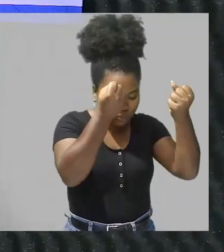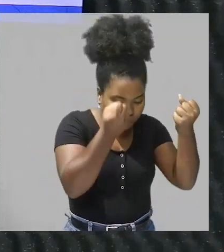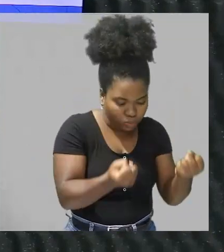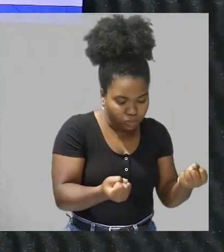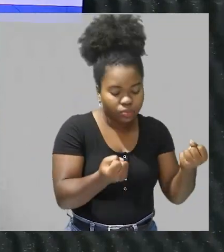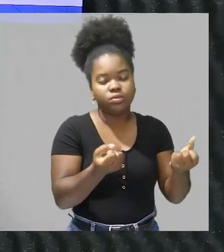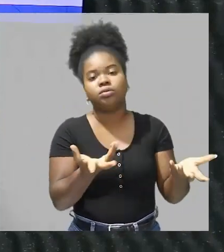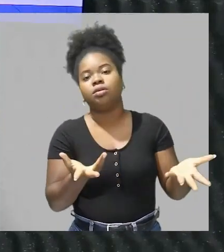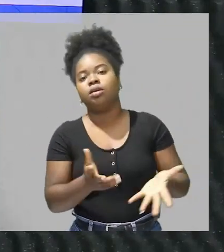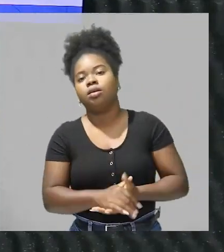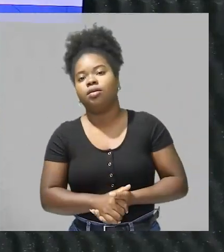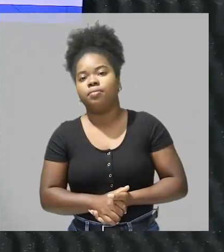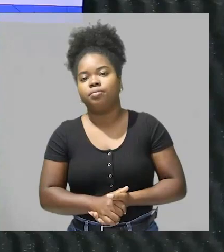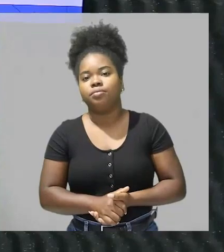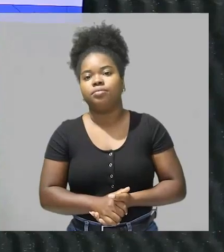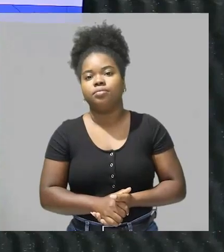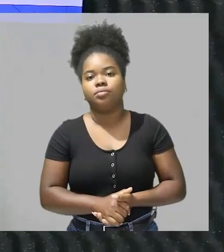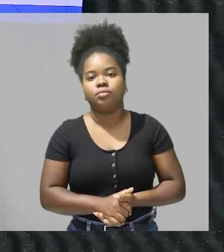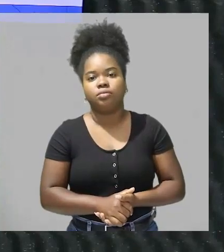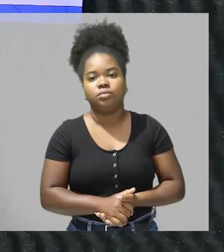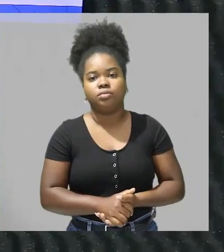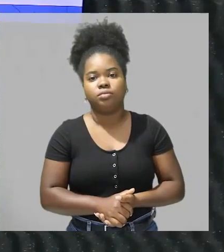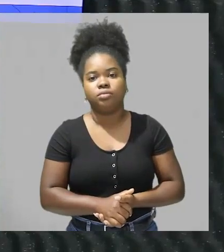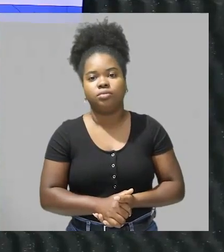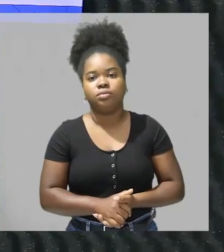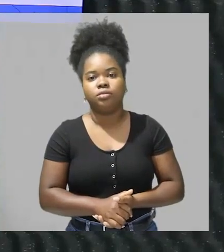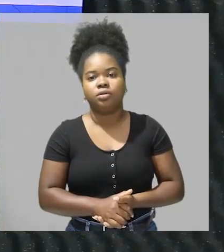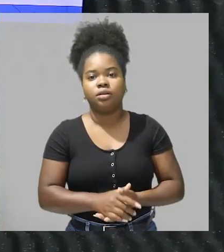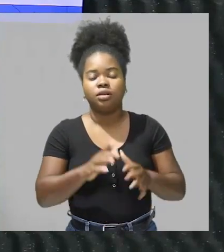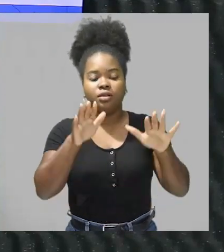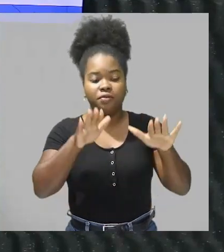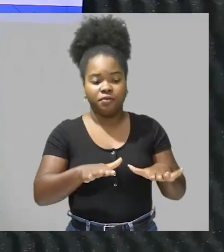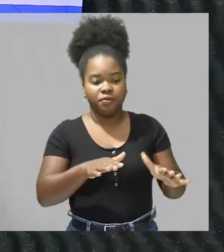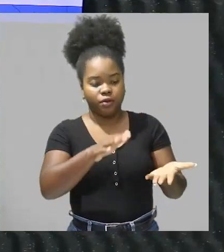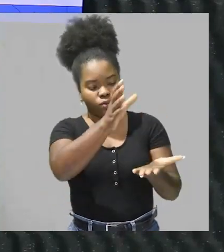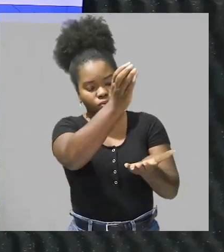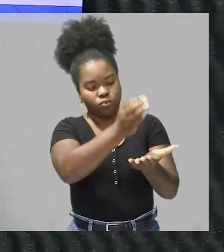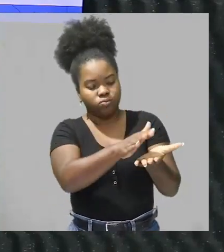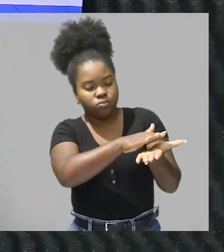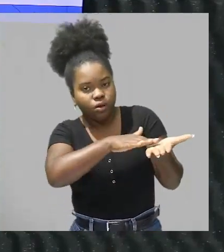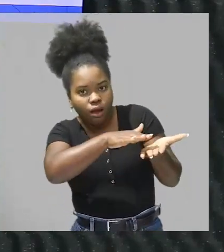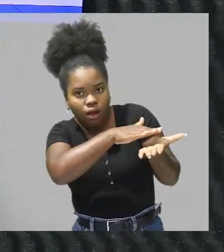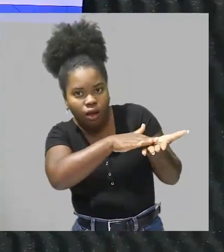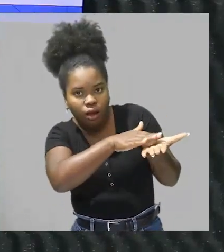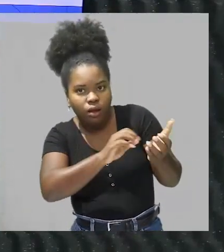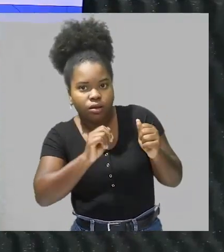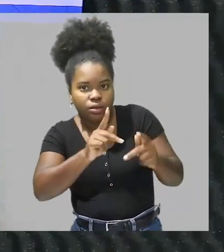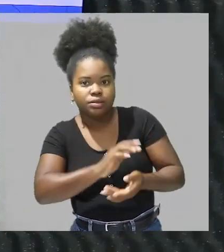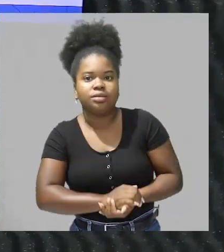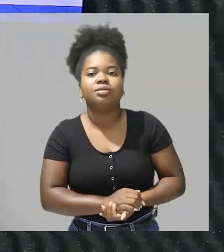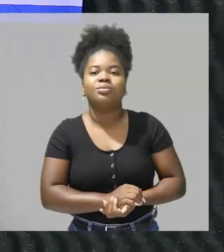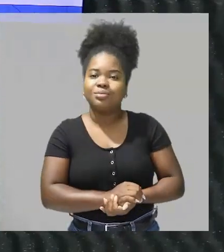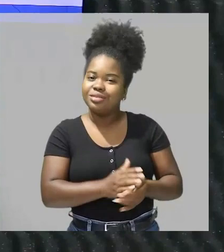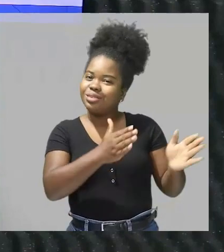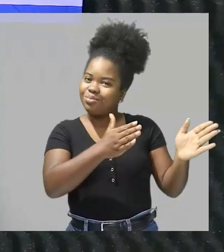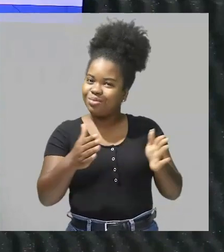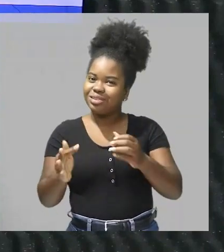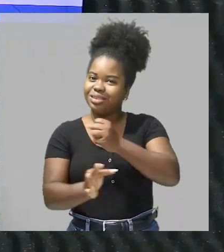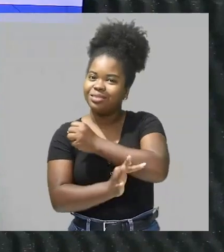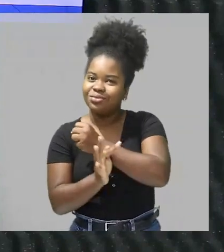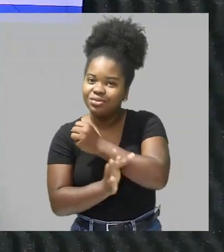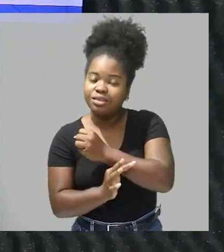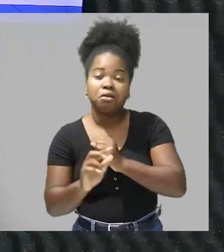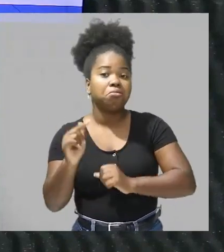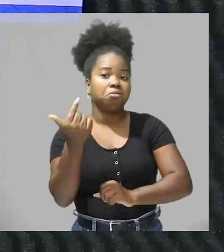aspas mais pesadas vão decantar vão para o fundo do recipiente Ok Esse é um processo físico